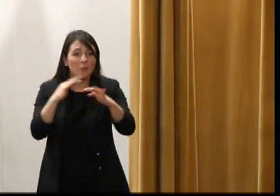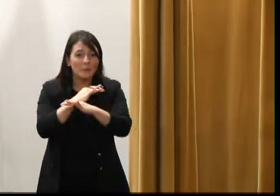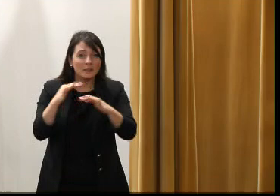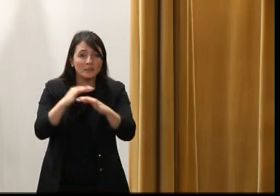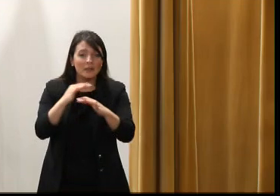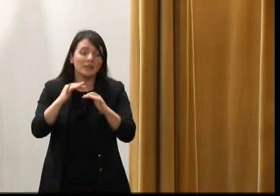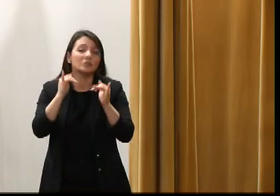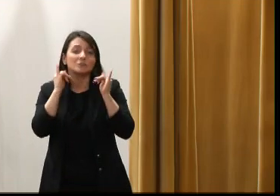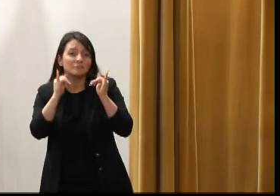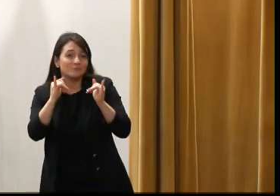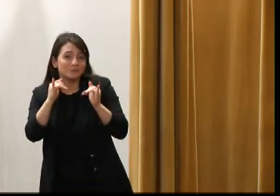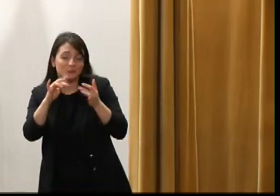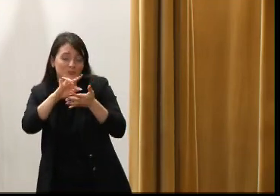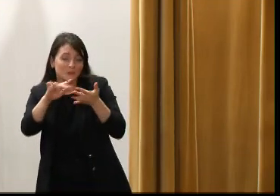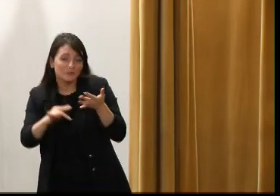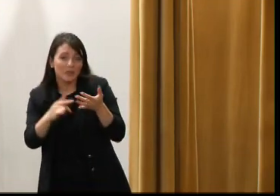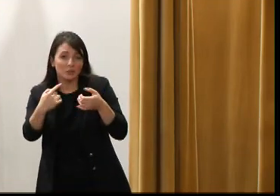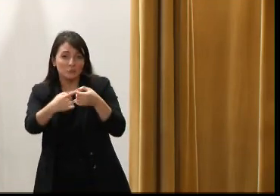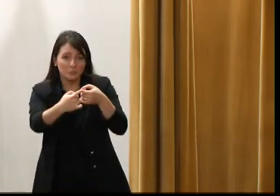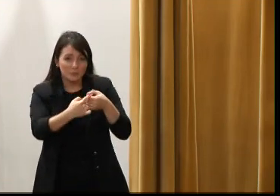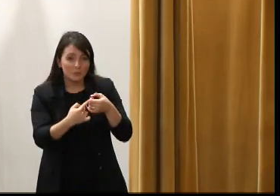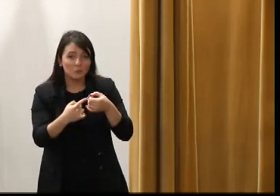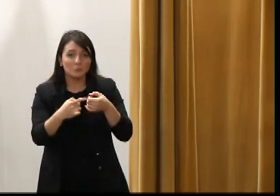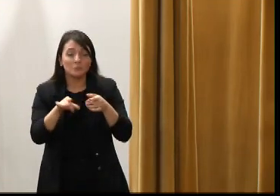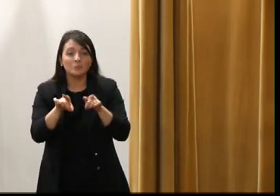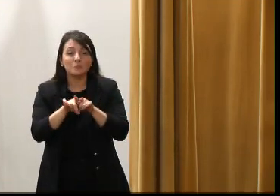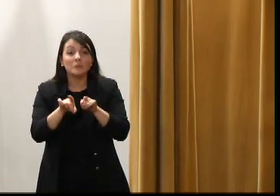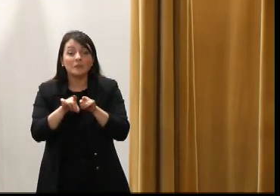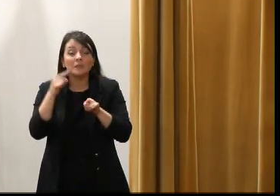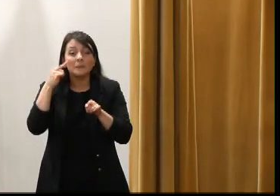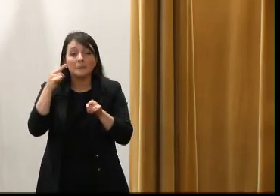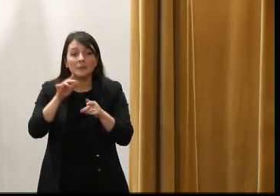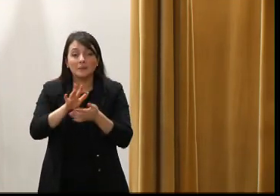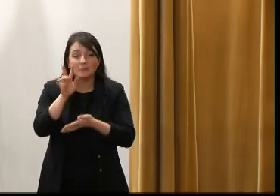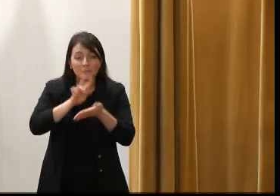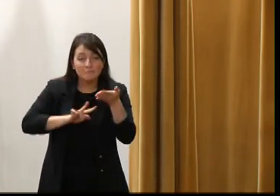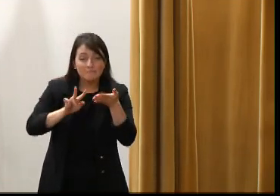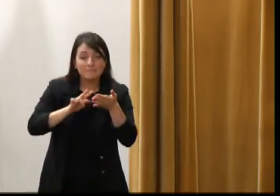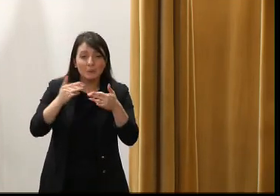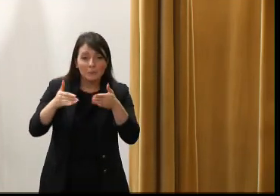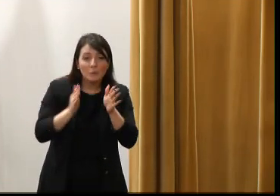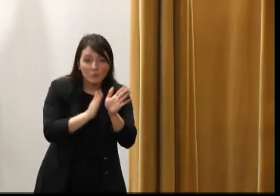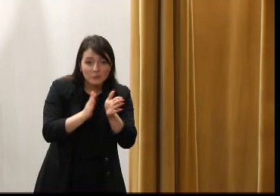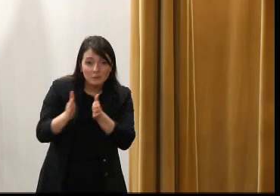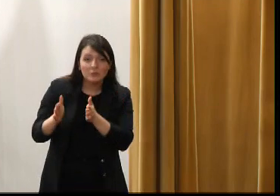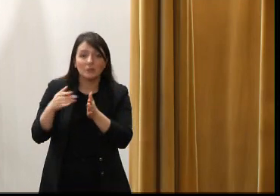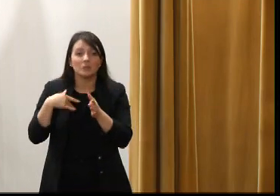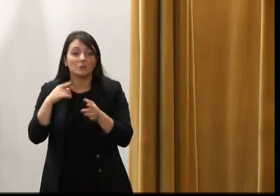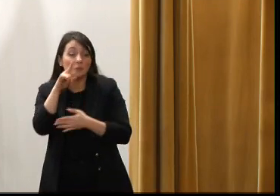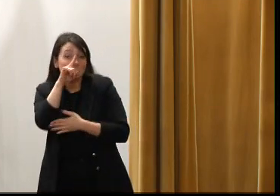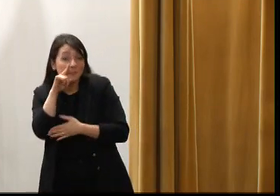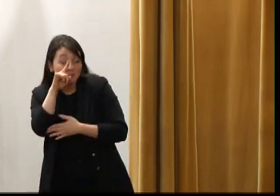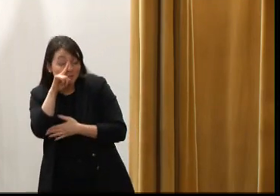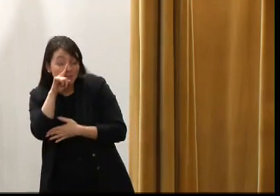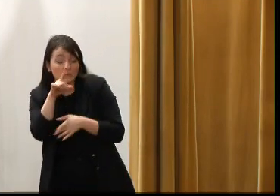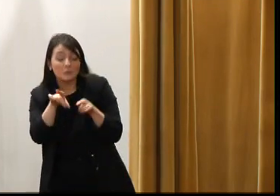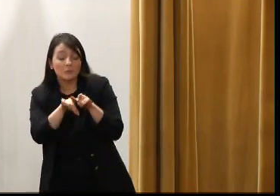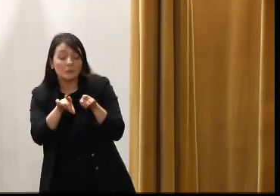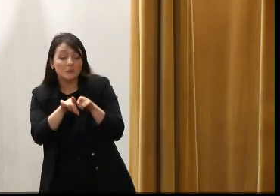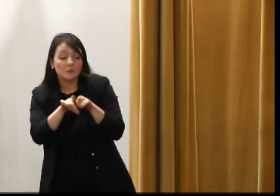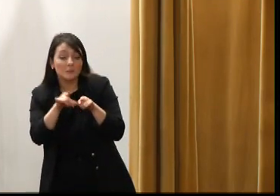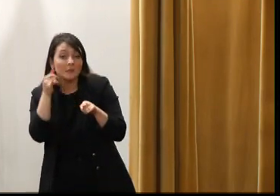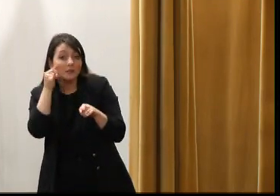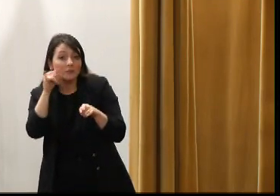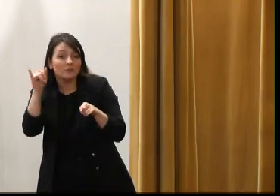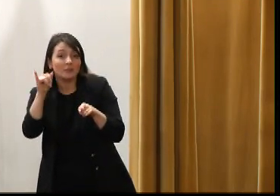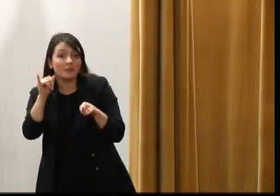com o plano diretor que se encontra em processo de revisão, como também com as áreas de risco e a prevenção aos